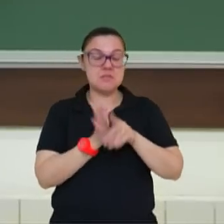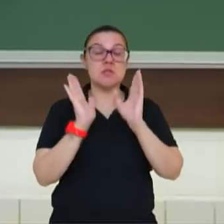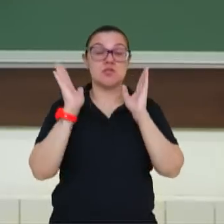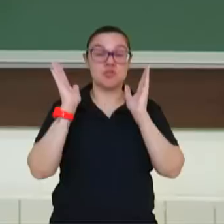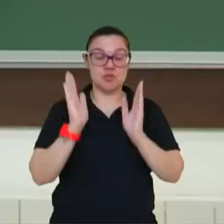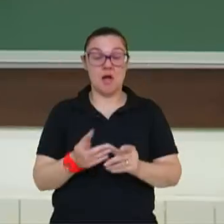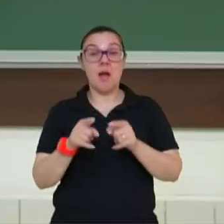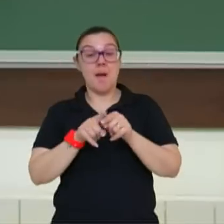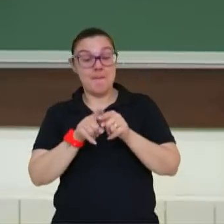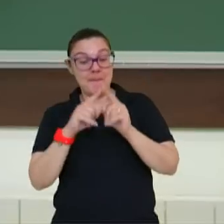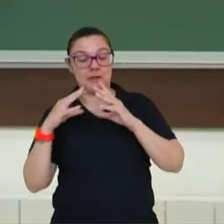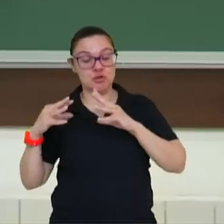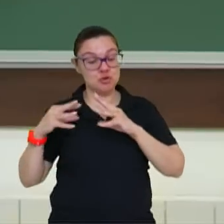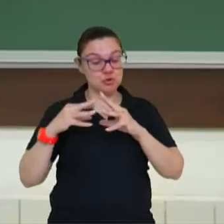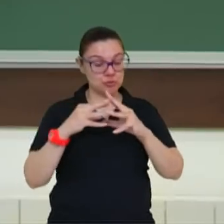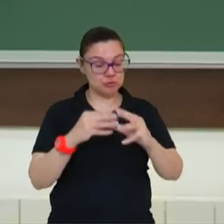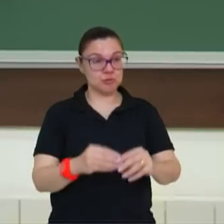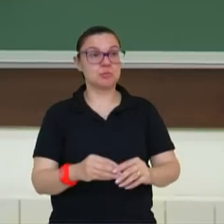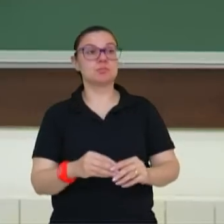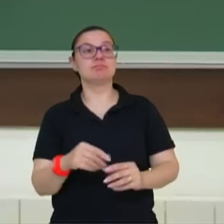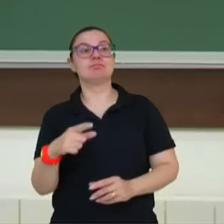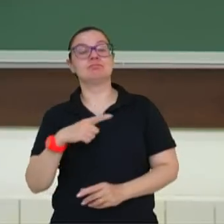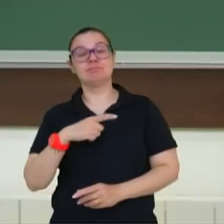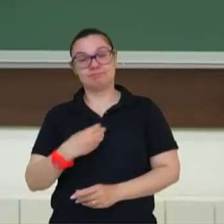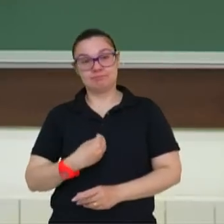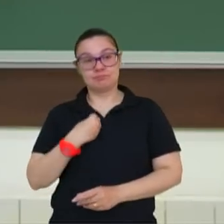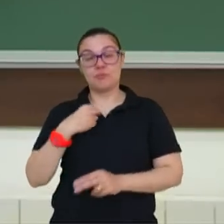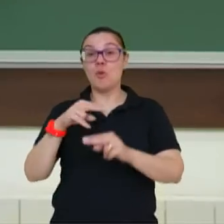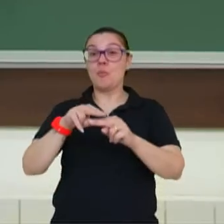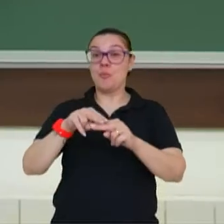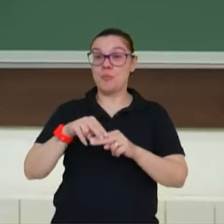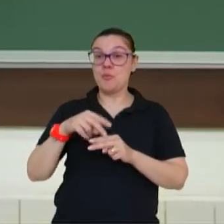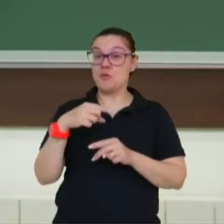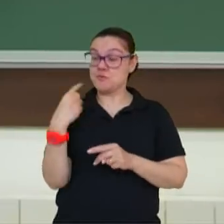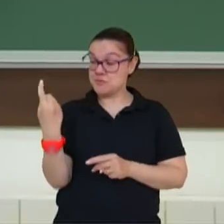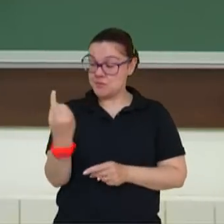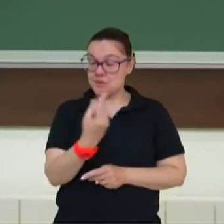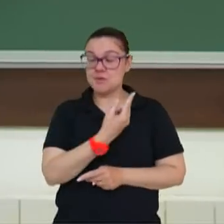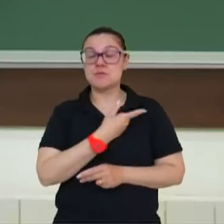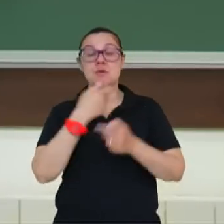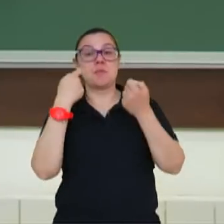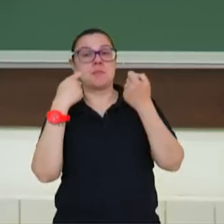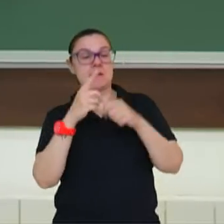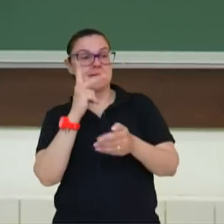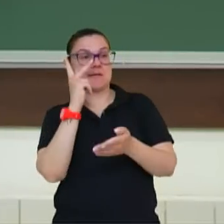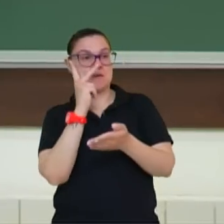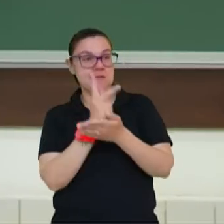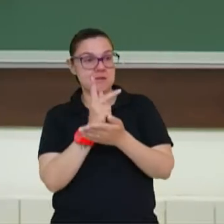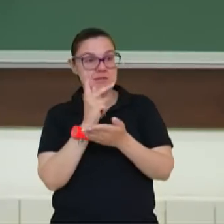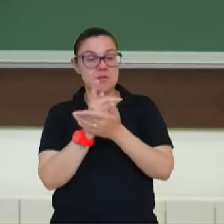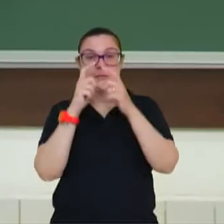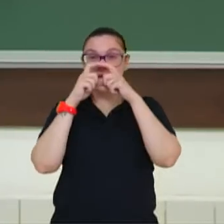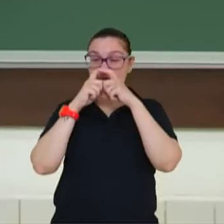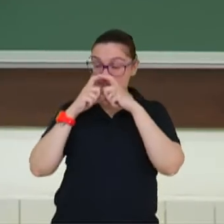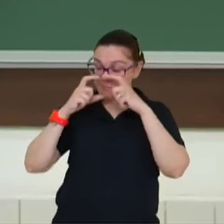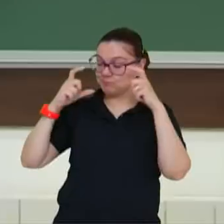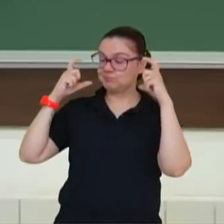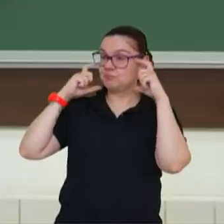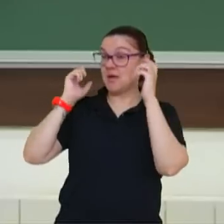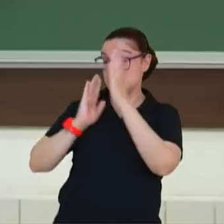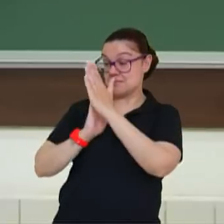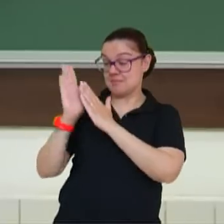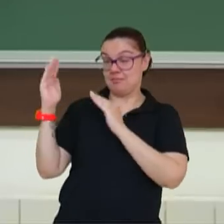especialistas, mas todos nós estamos. E por isso, turma, a gente deve sempre usar a nossa máscara